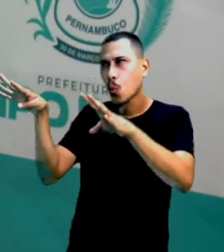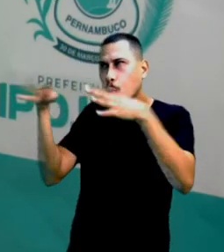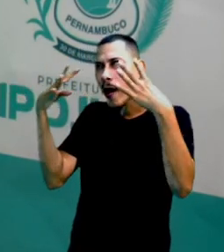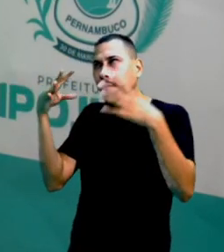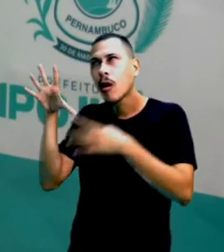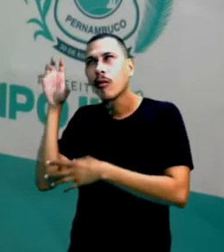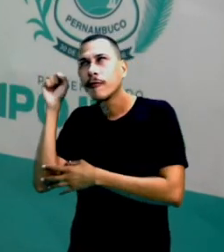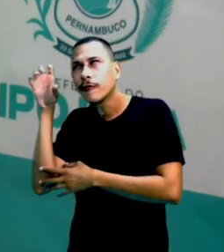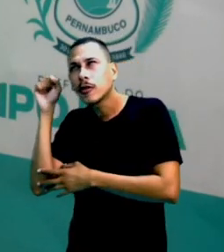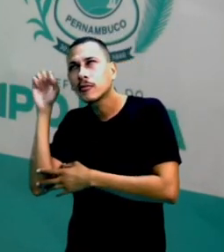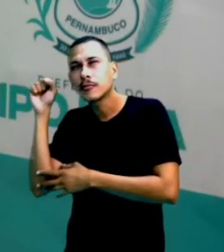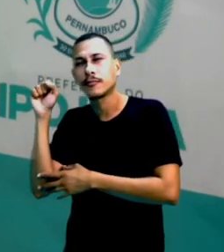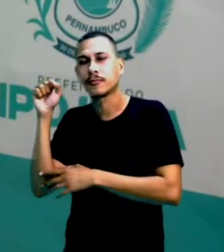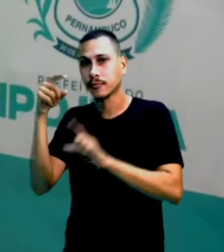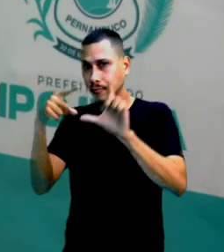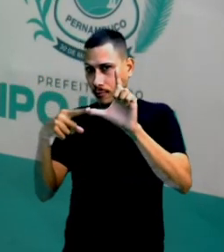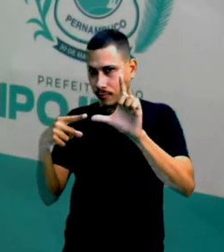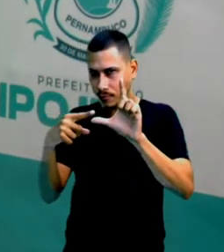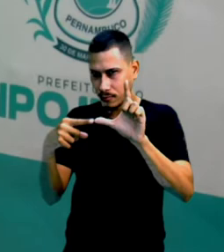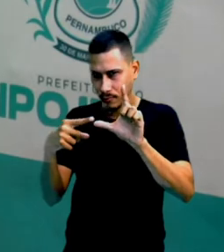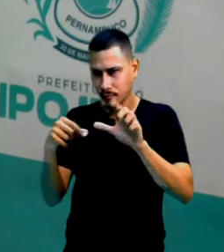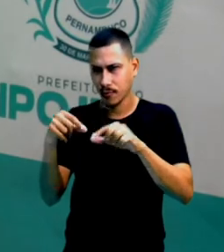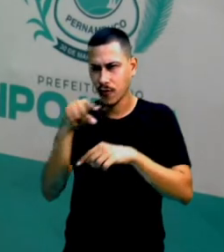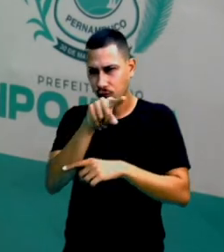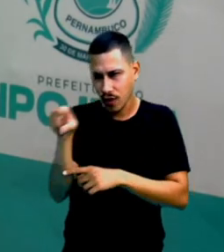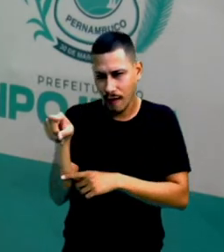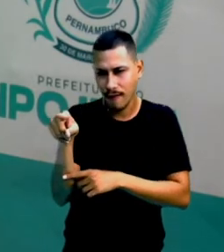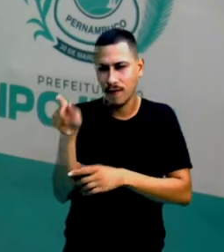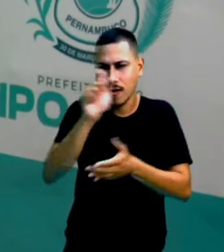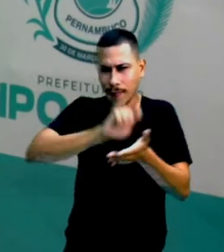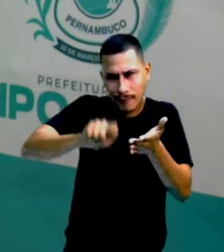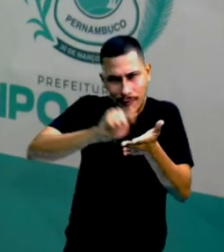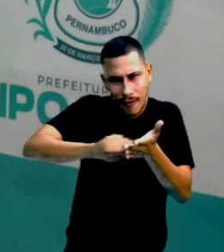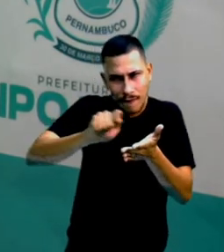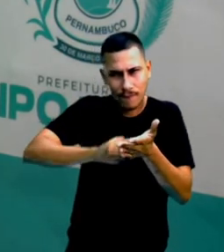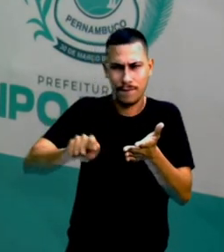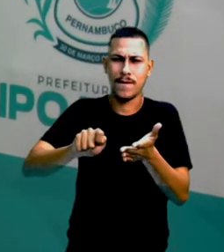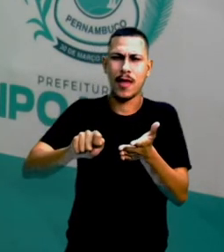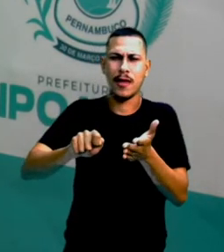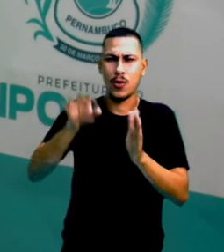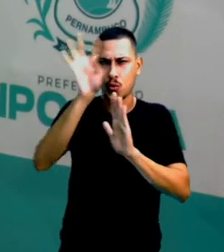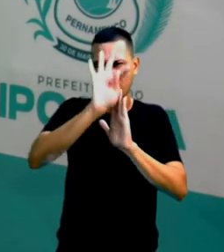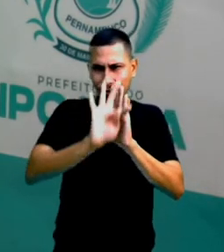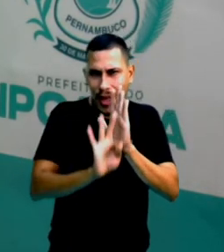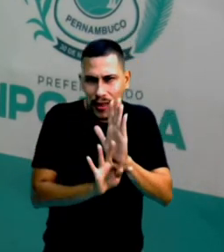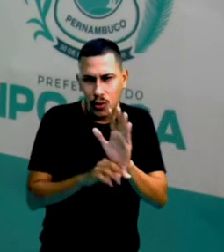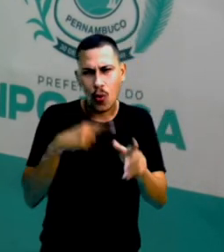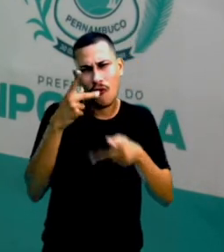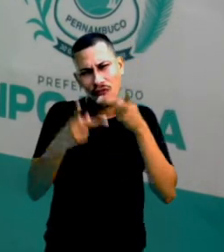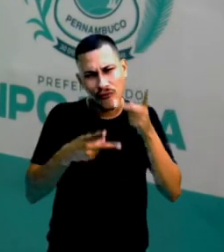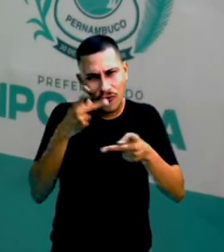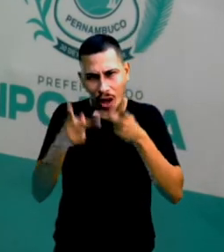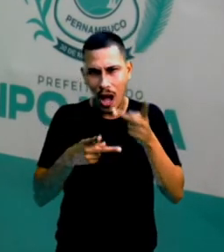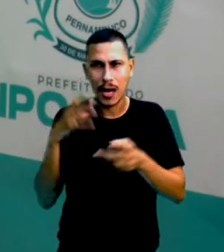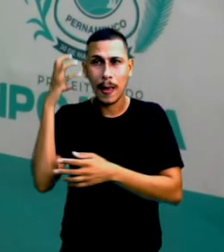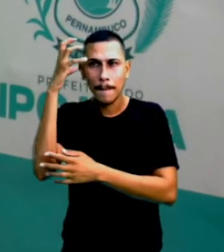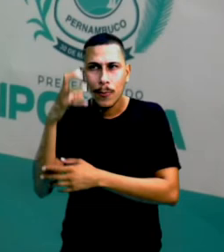prestando atenção na letra escrever sobre ela essa presença